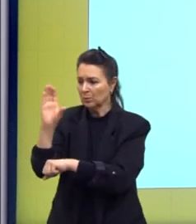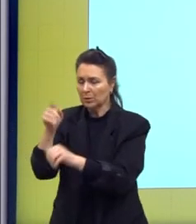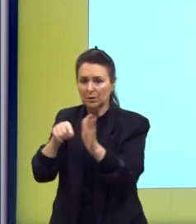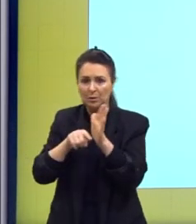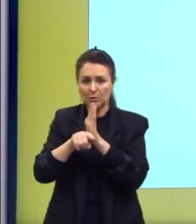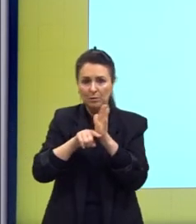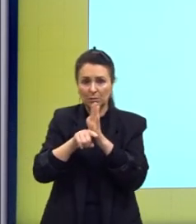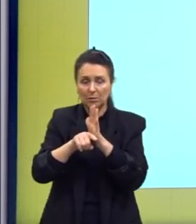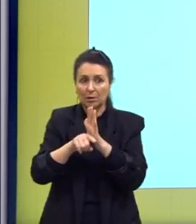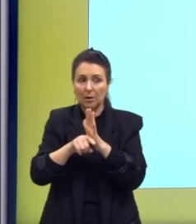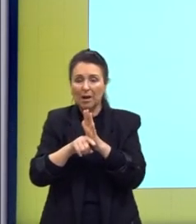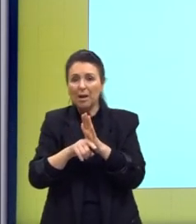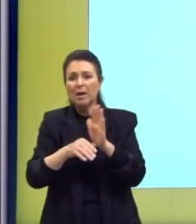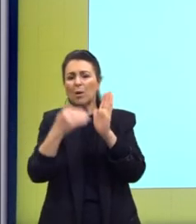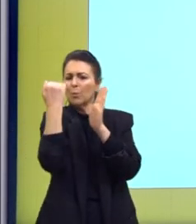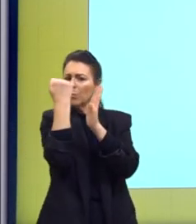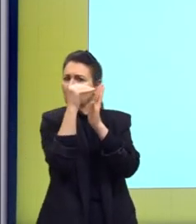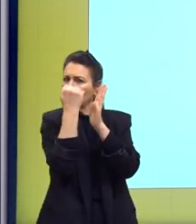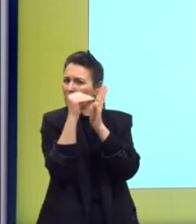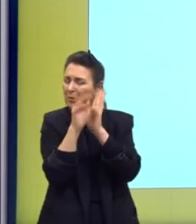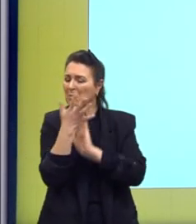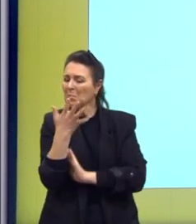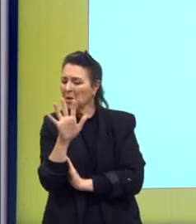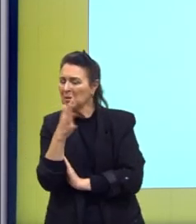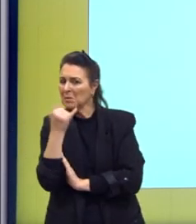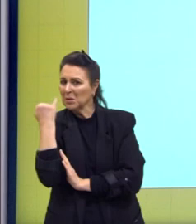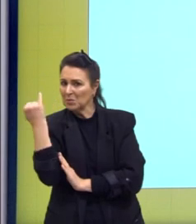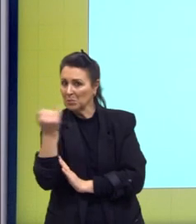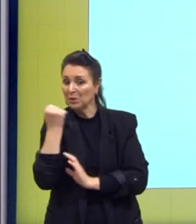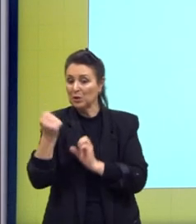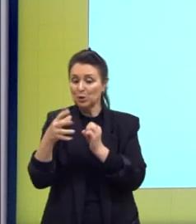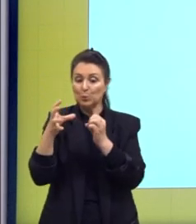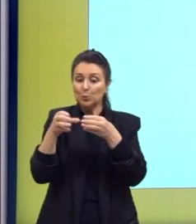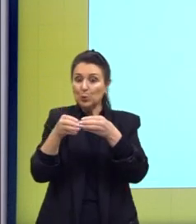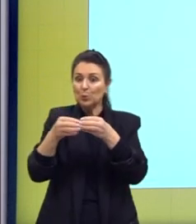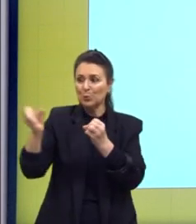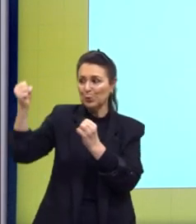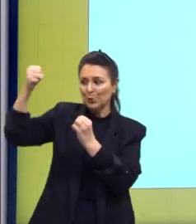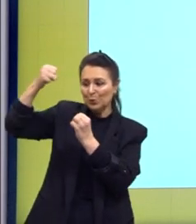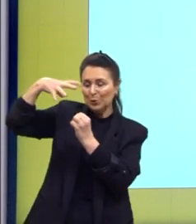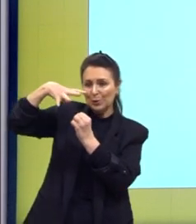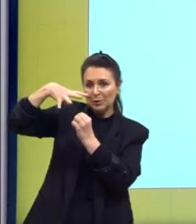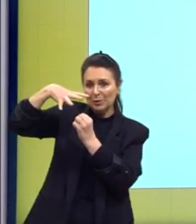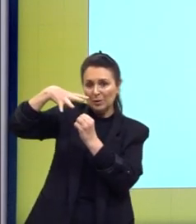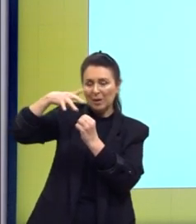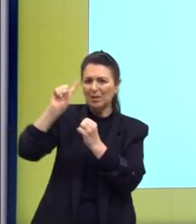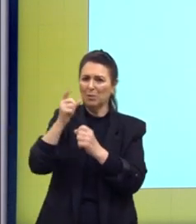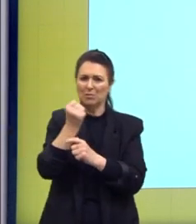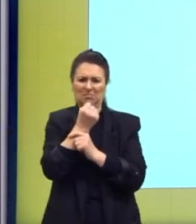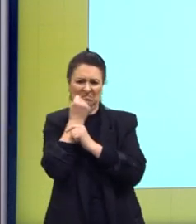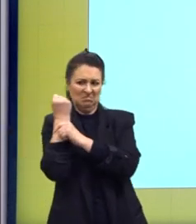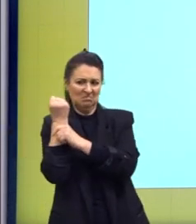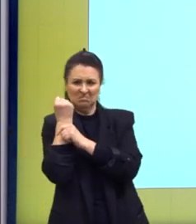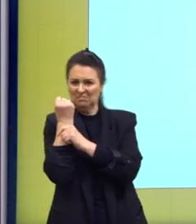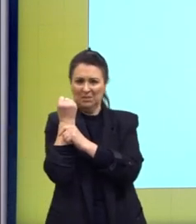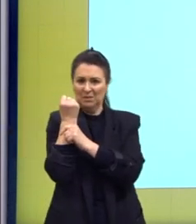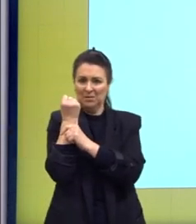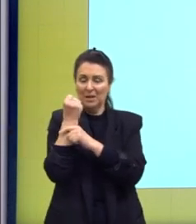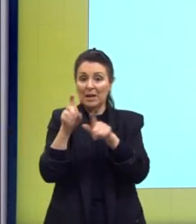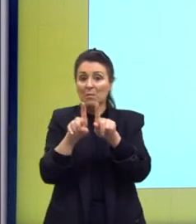e é uma pauta que vai ser mais ou menos importante para o Iluminismo não tanto né não era uma bandeira que eles defendiam ferrenhamente